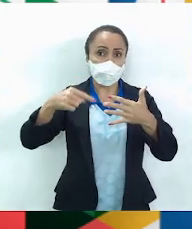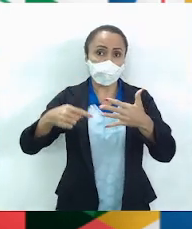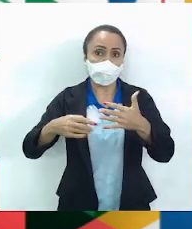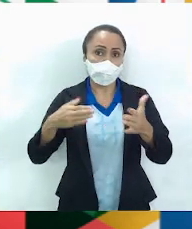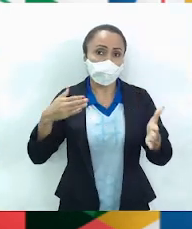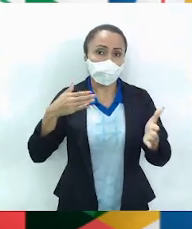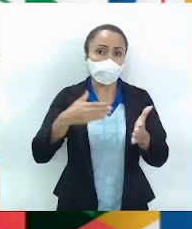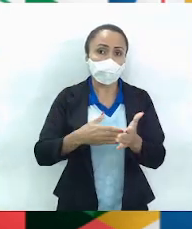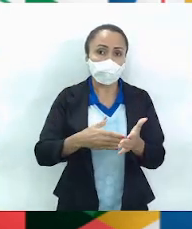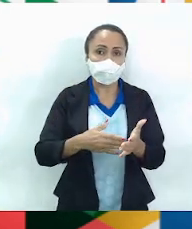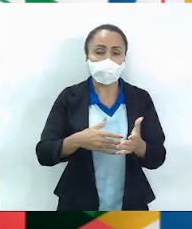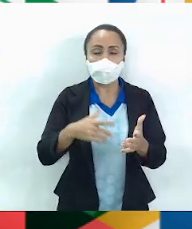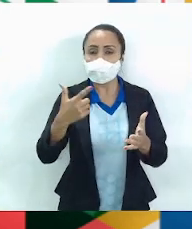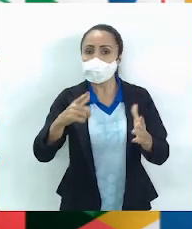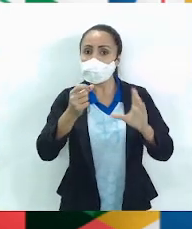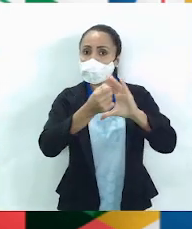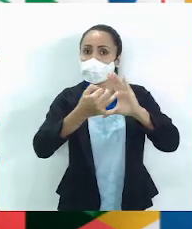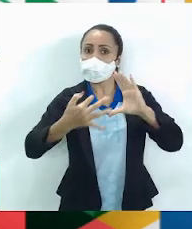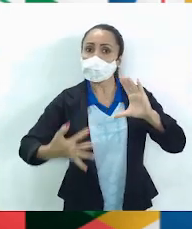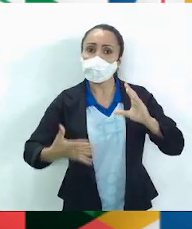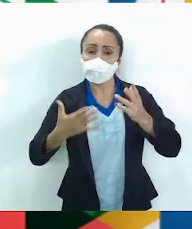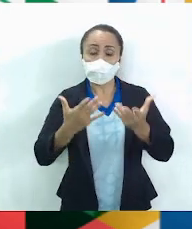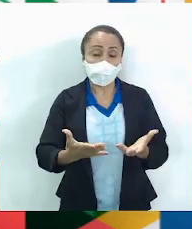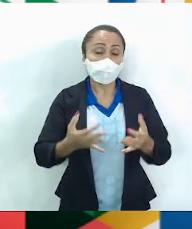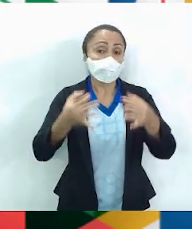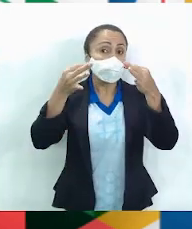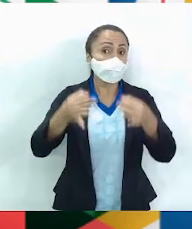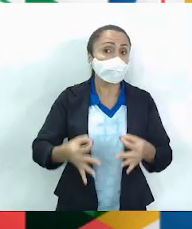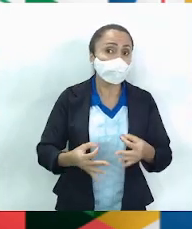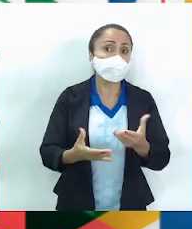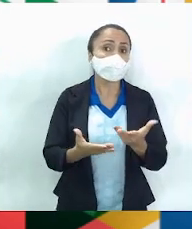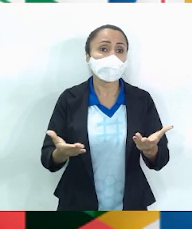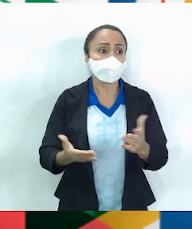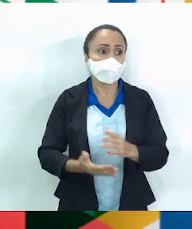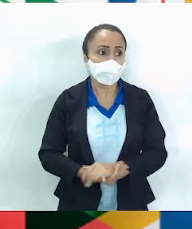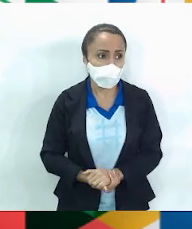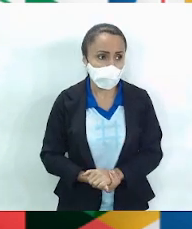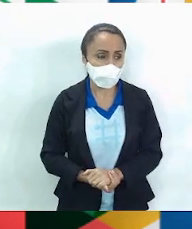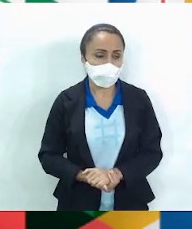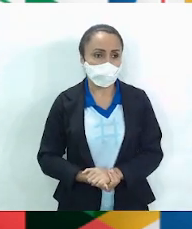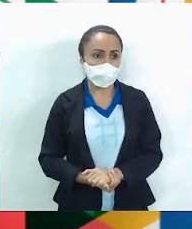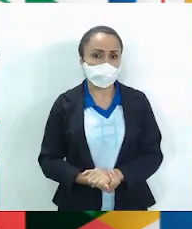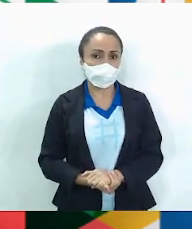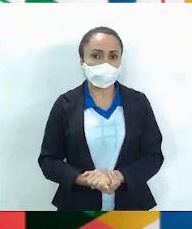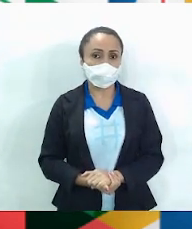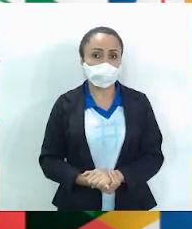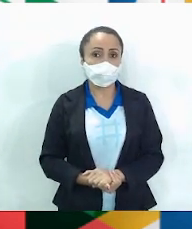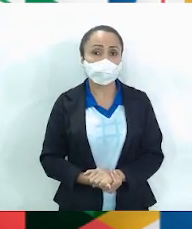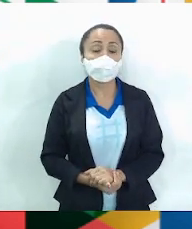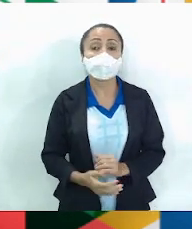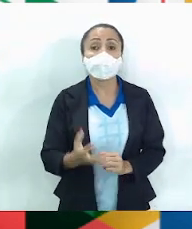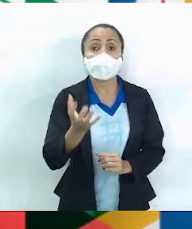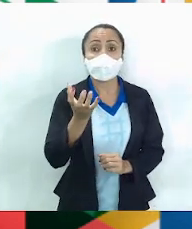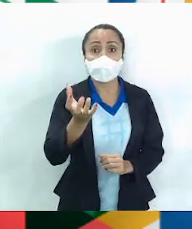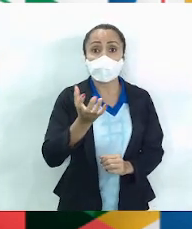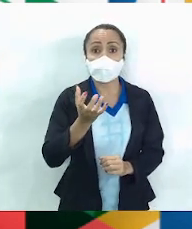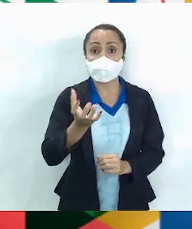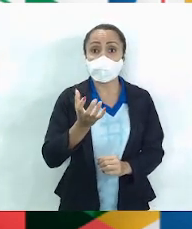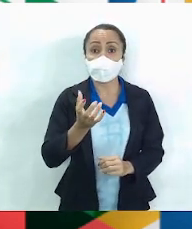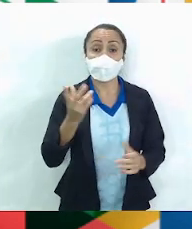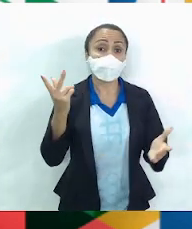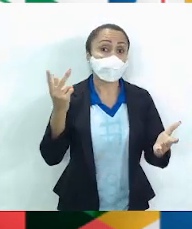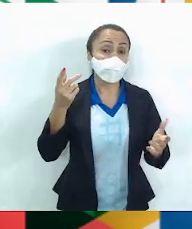ser descaracterizado. Qual seria a resposta correta na questão da China? Então ele quer a resposta que não